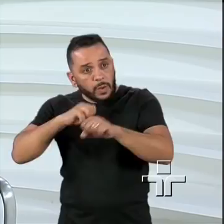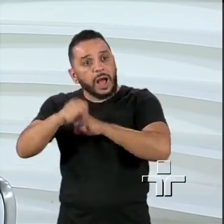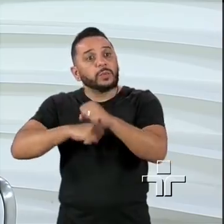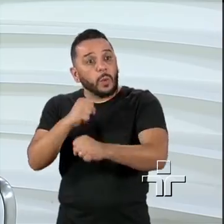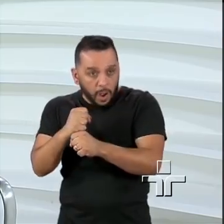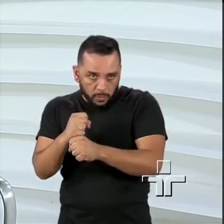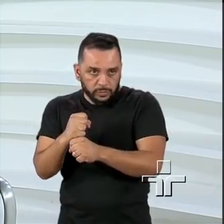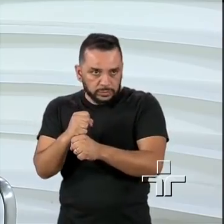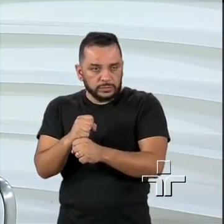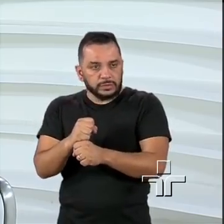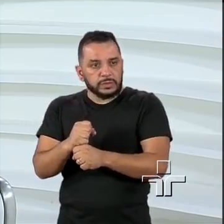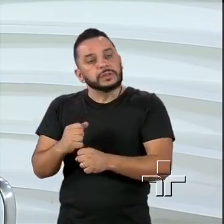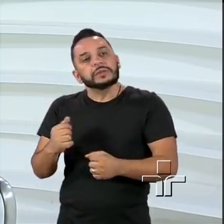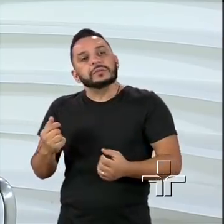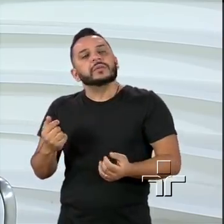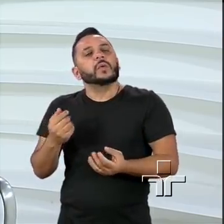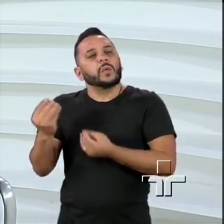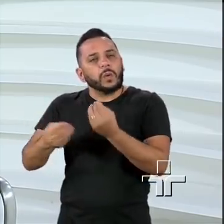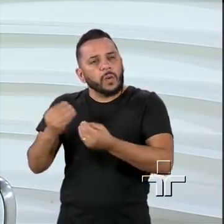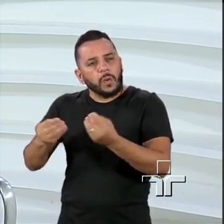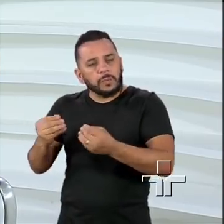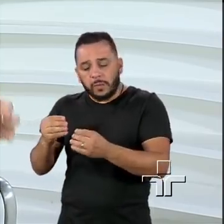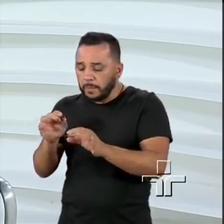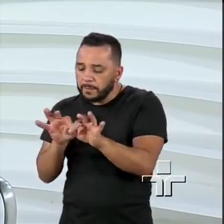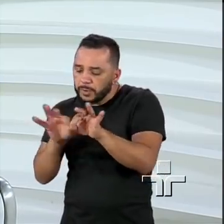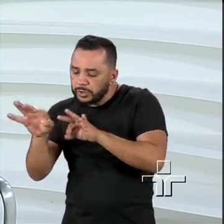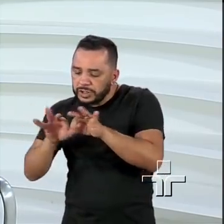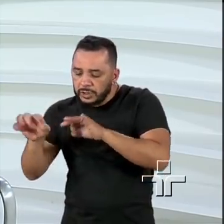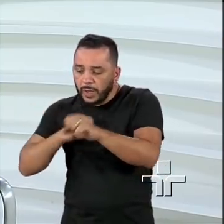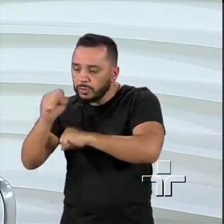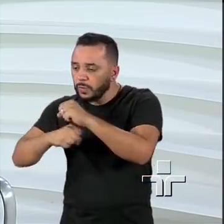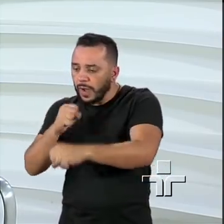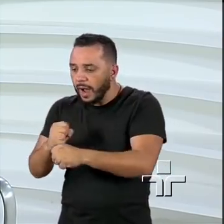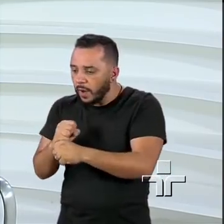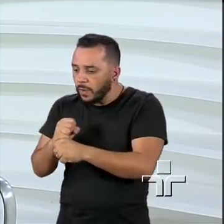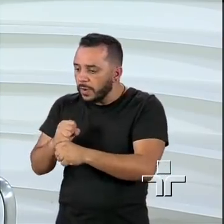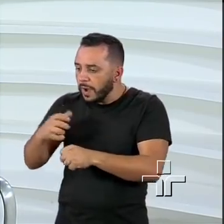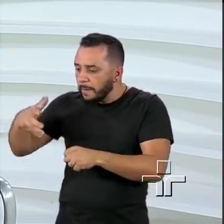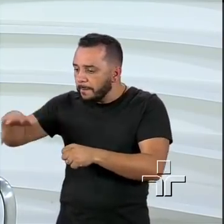dizer qual a fatia do Plano Plurianual para cada região do Estado para poder